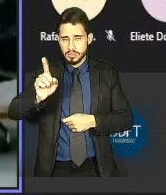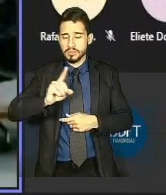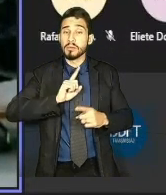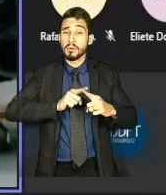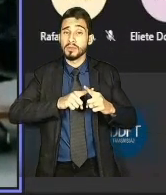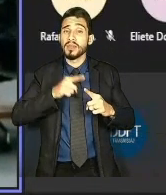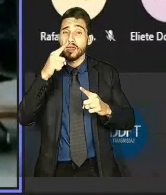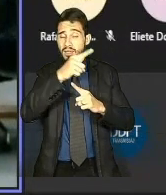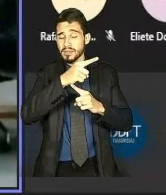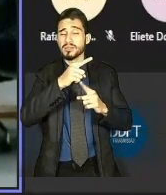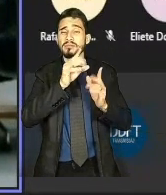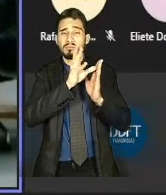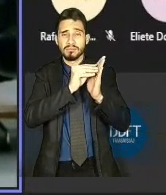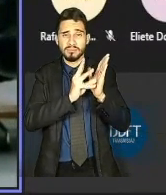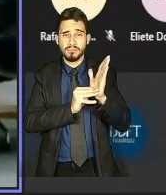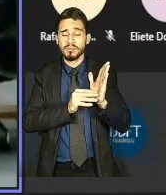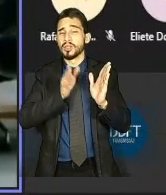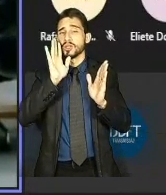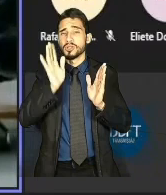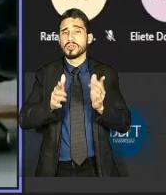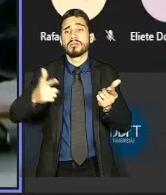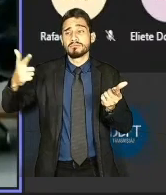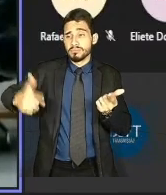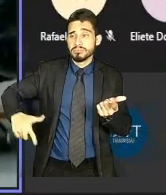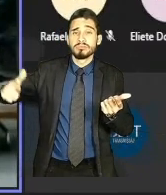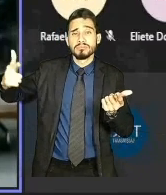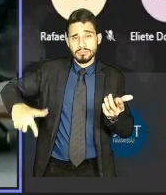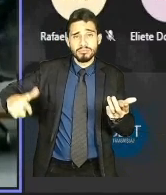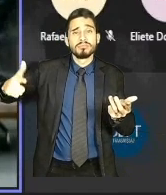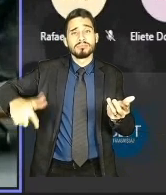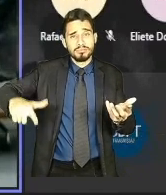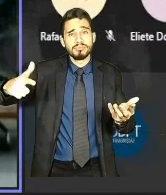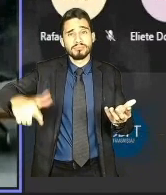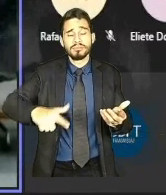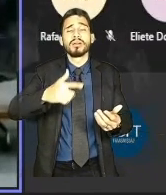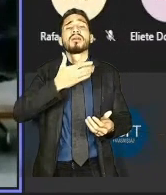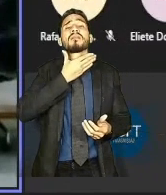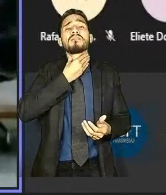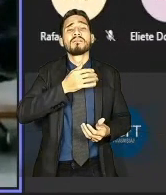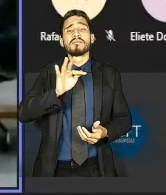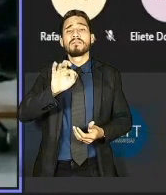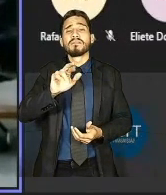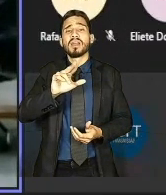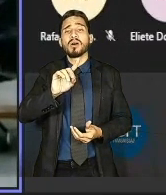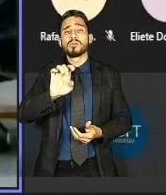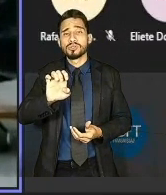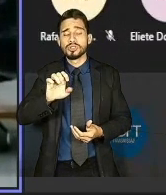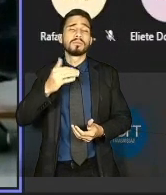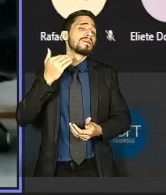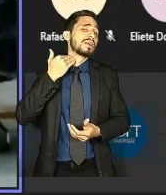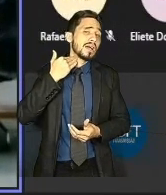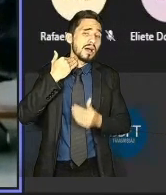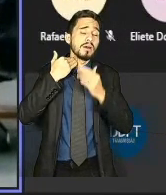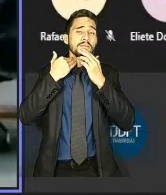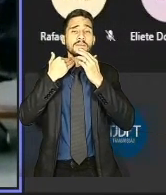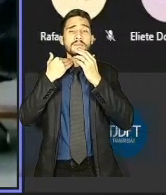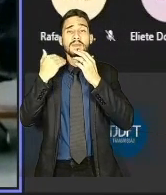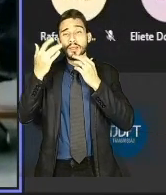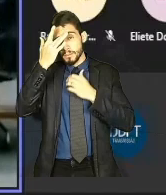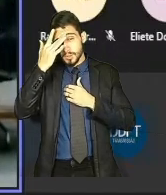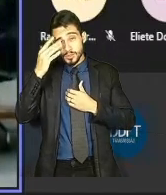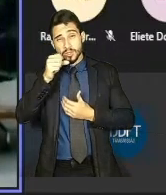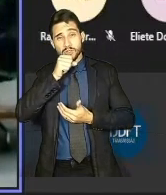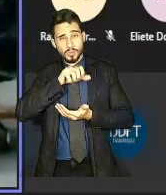na minha decisão, até porque essa matéria já é bem recorrente, fraude bancária, contra